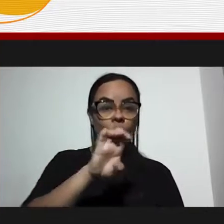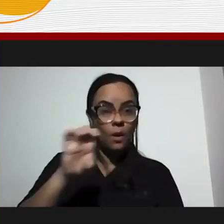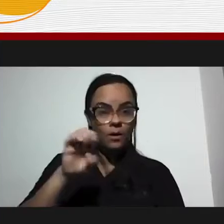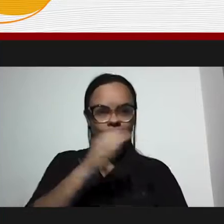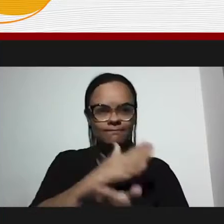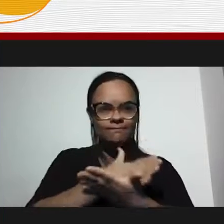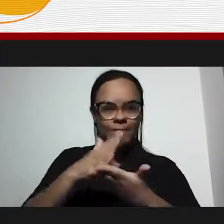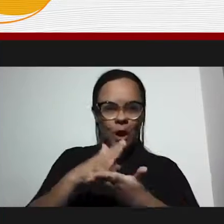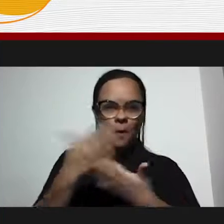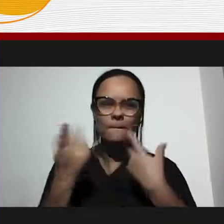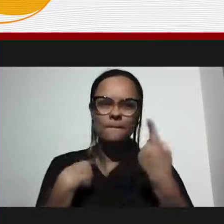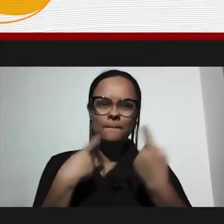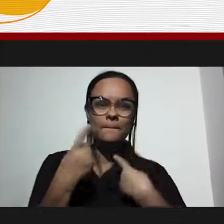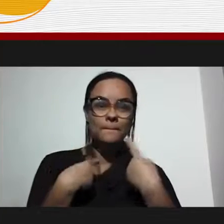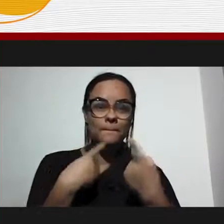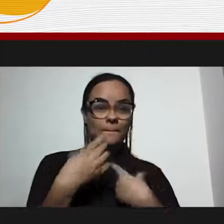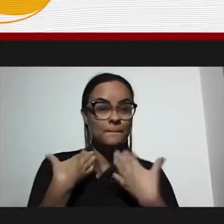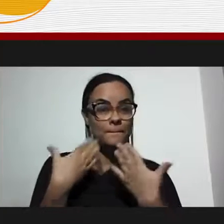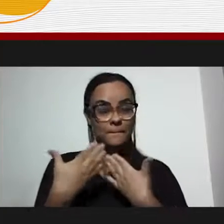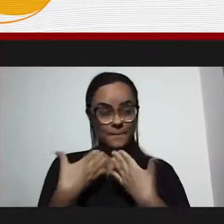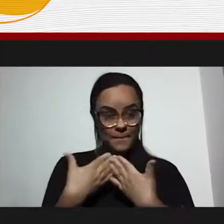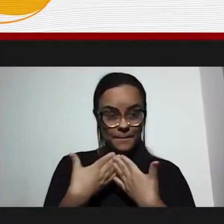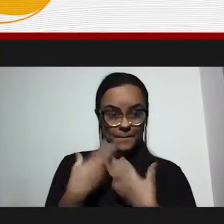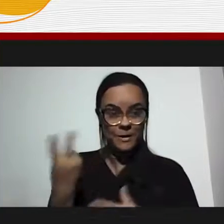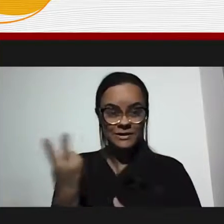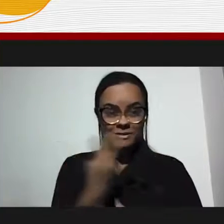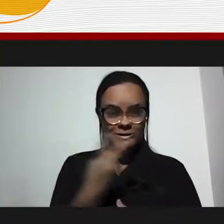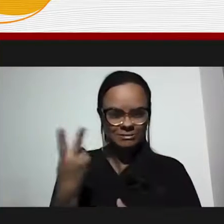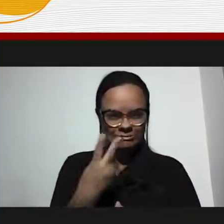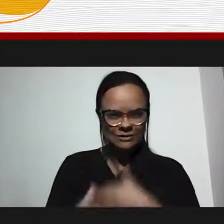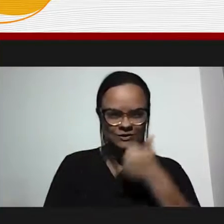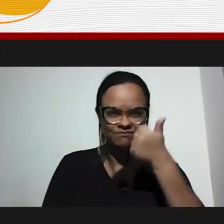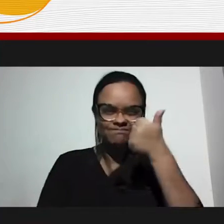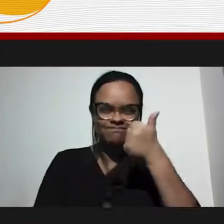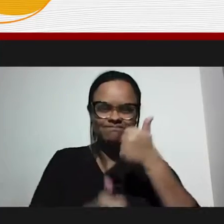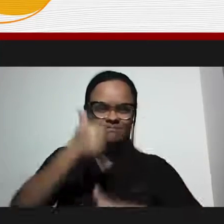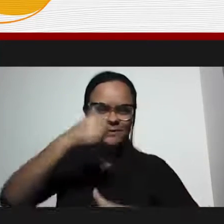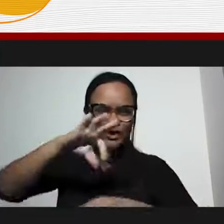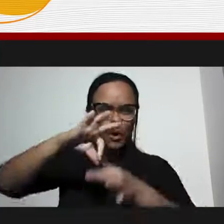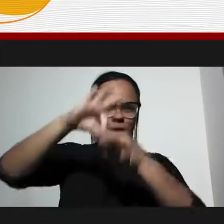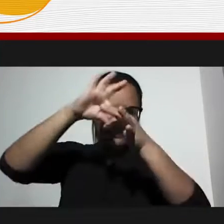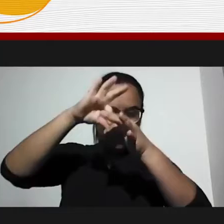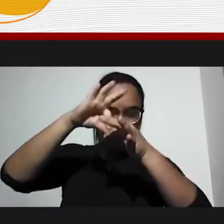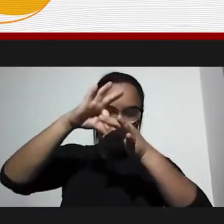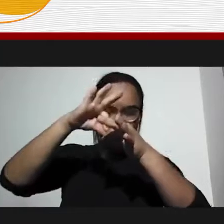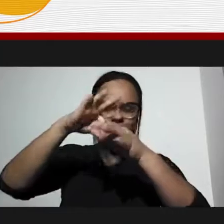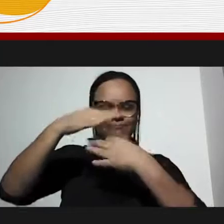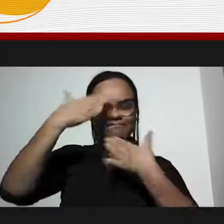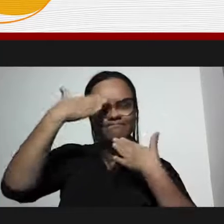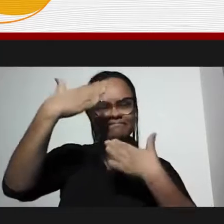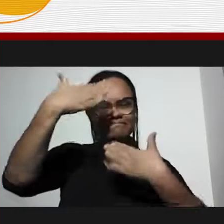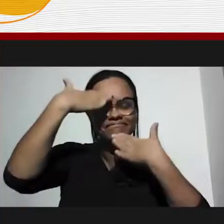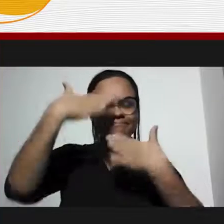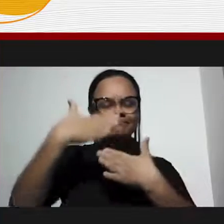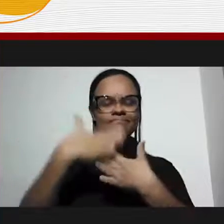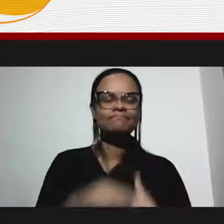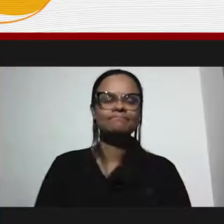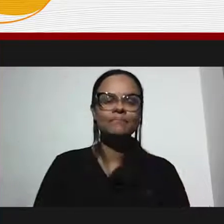nosso super bate-papo aí com essas duas inspirações do esporte. Obrigada pela presença de todos. Estou acompanhando no